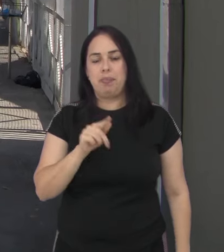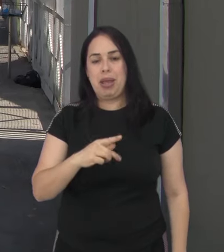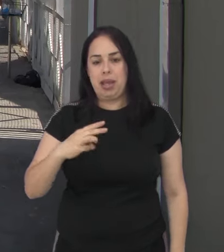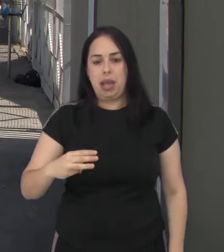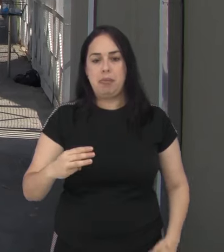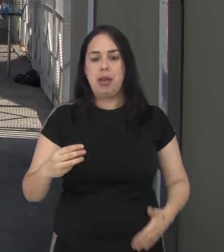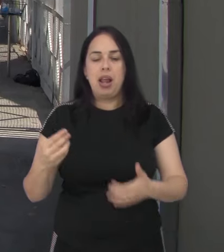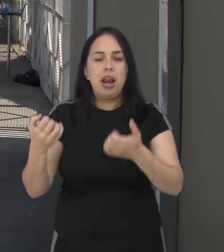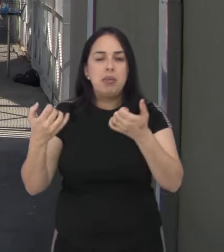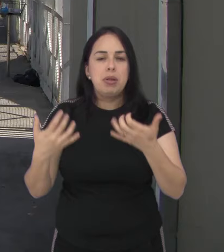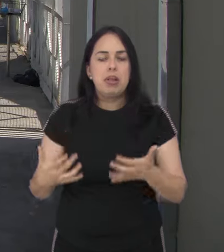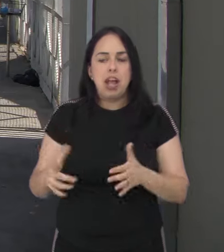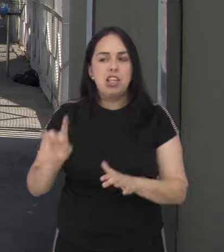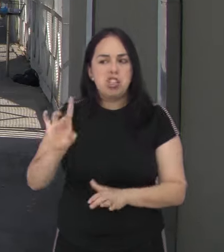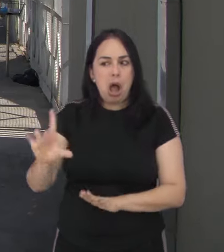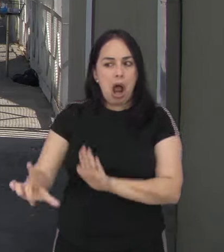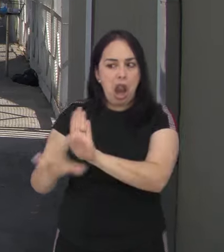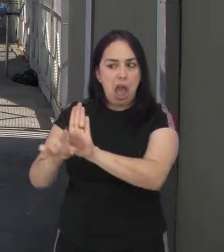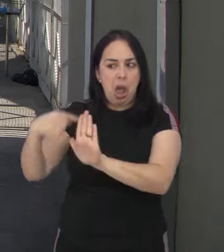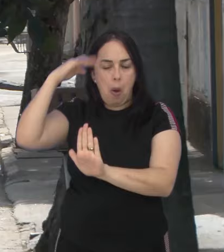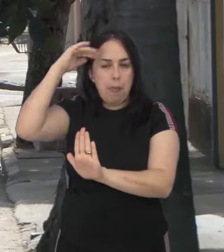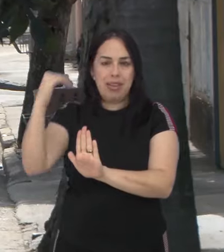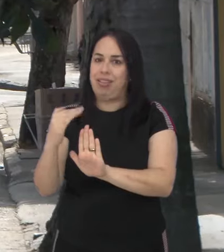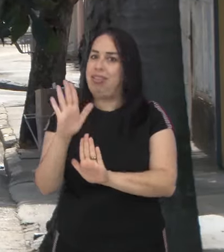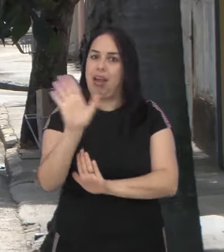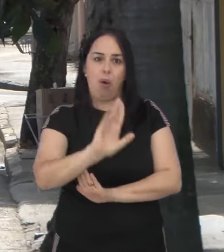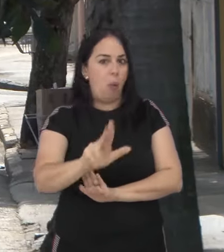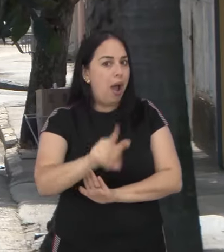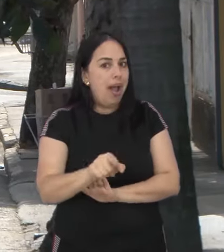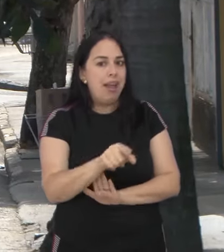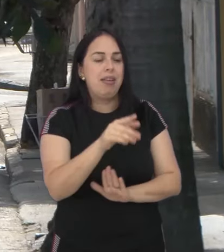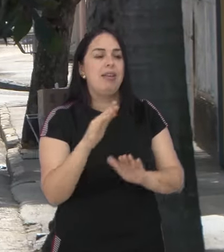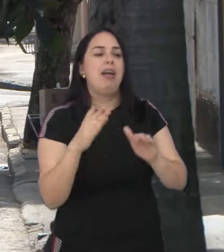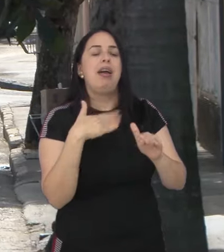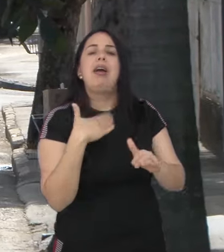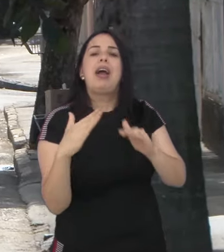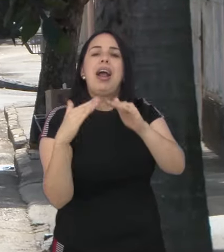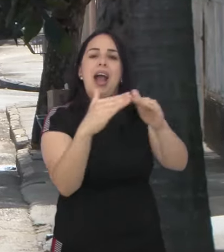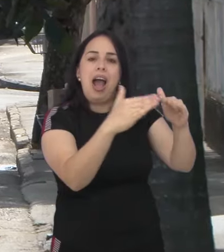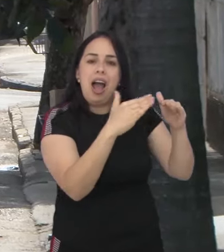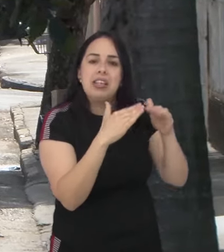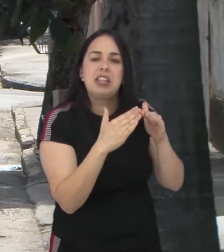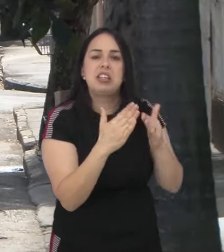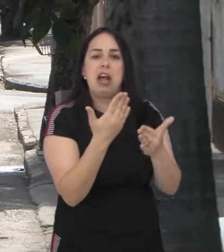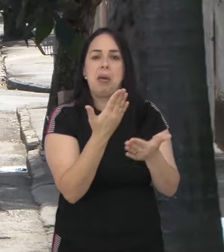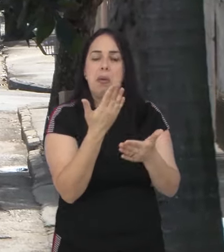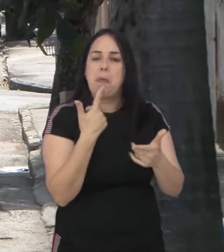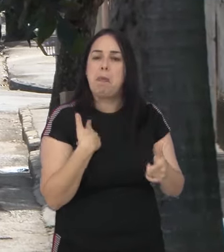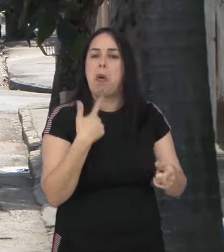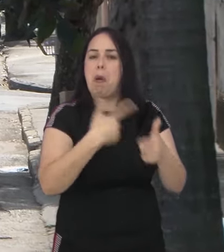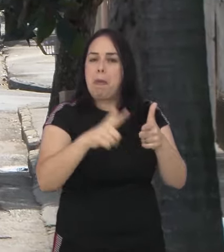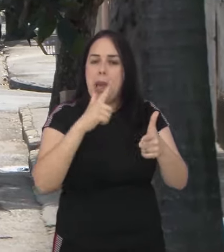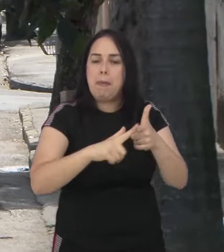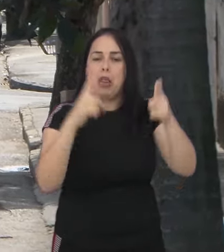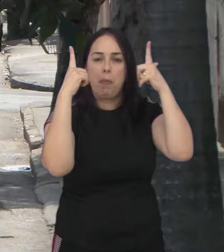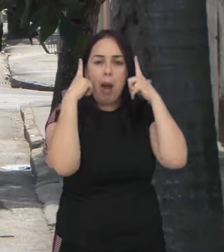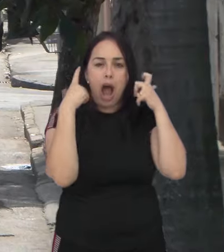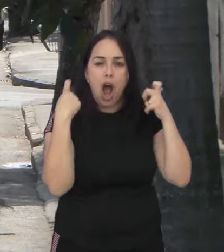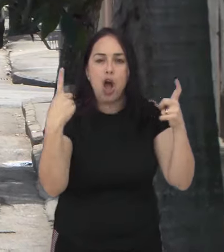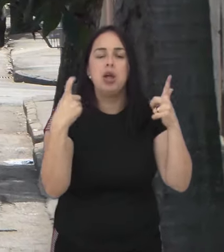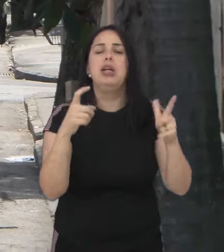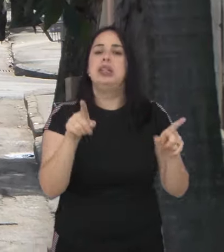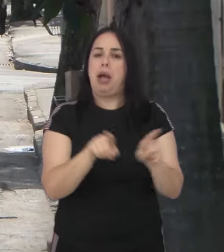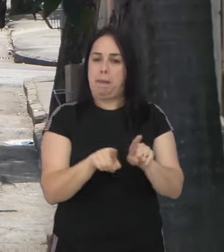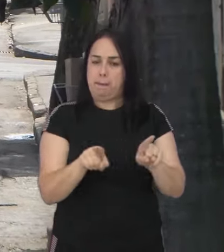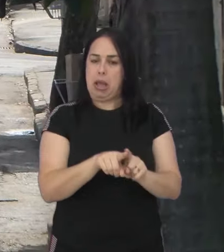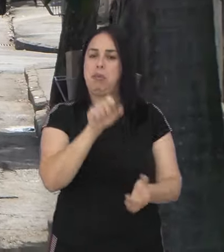Sossego não é exclusiva aos comércios casas e moradores que estejam gerando incômodo com o barulho fora do horário também